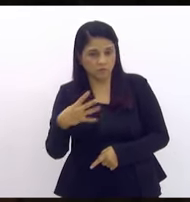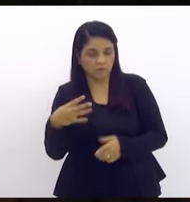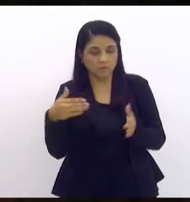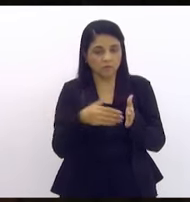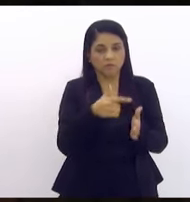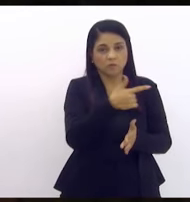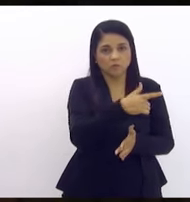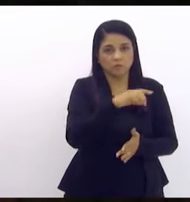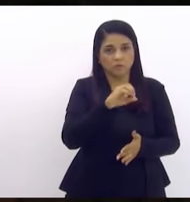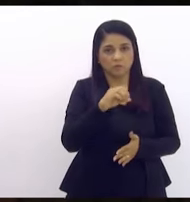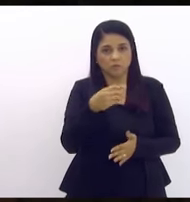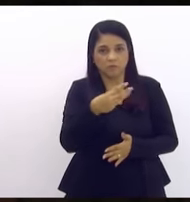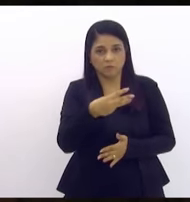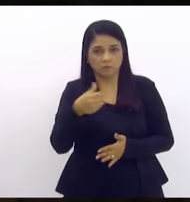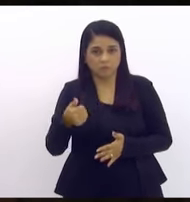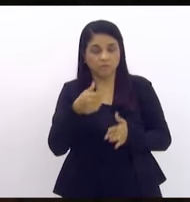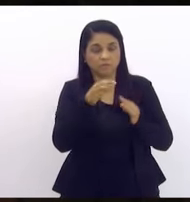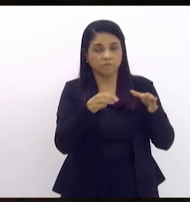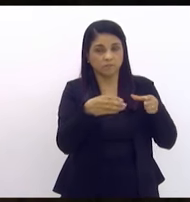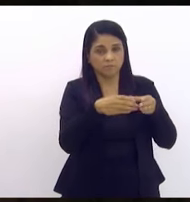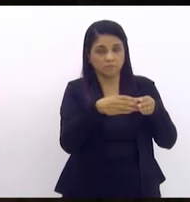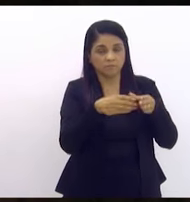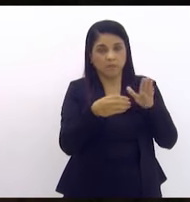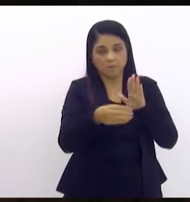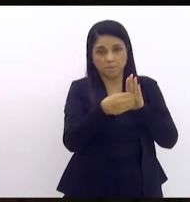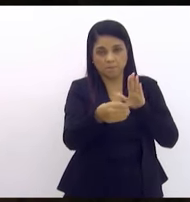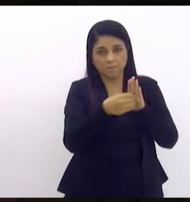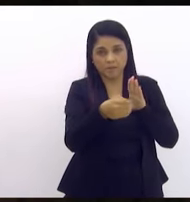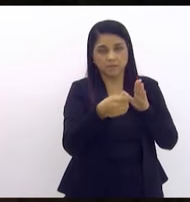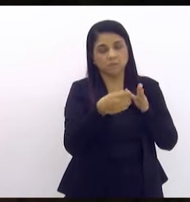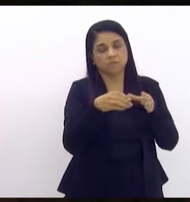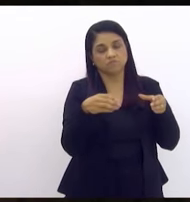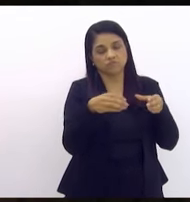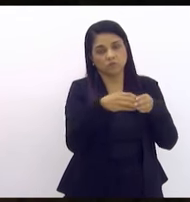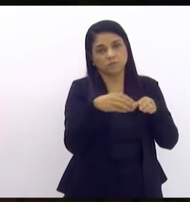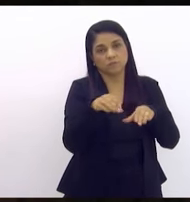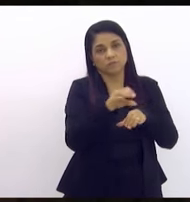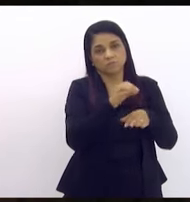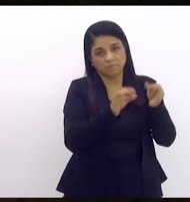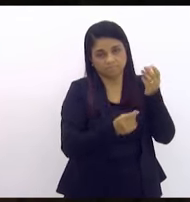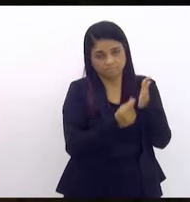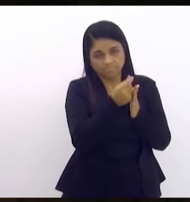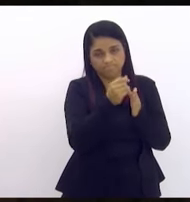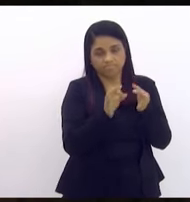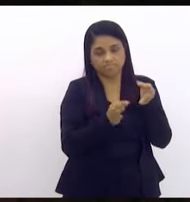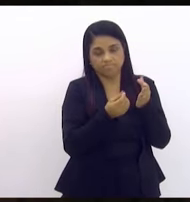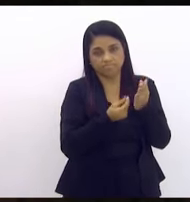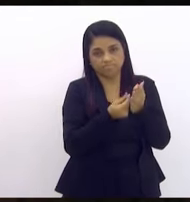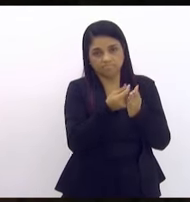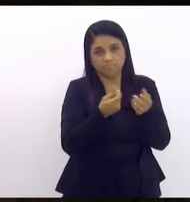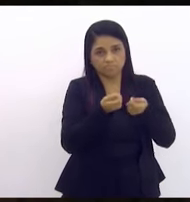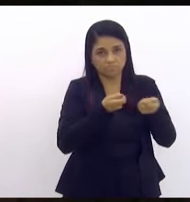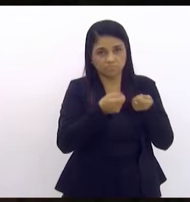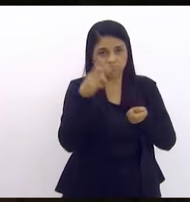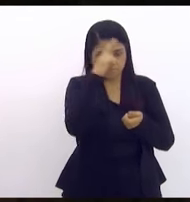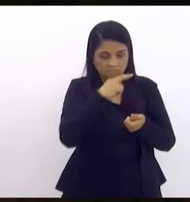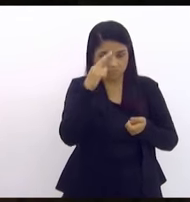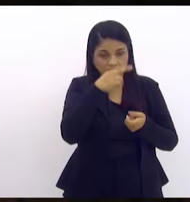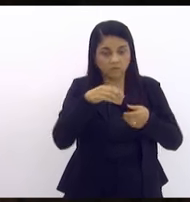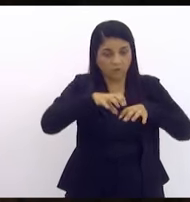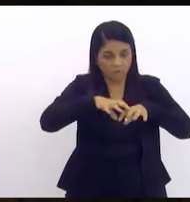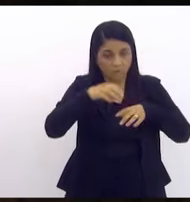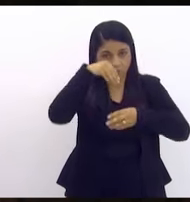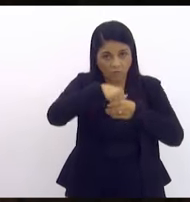2024-2031. Pareceres das comissões de Orçamento, Finanças, Fiscalização Financeira e Controle, favorável, com voto em separado favorável, com